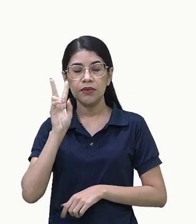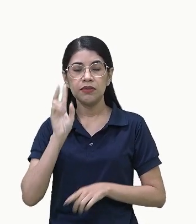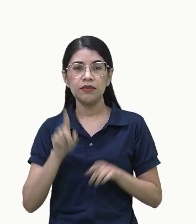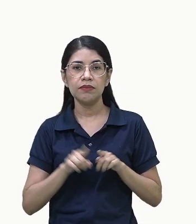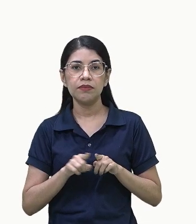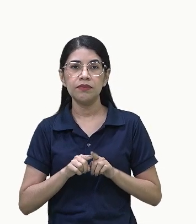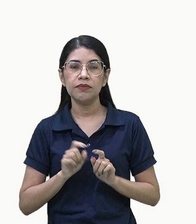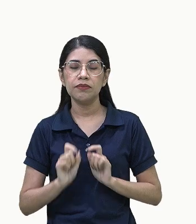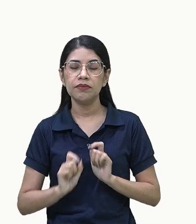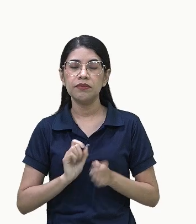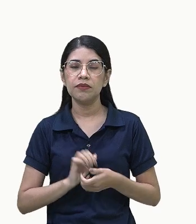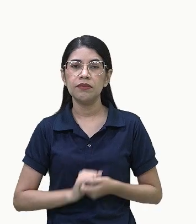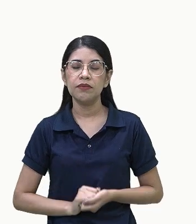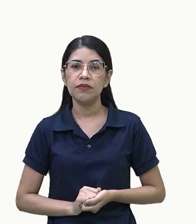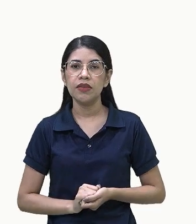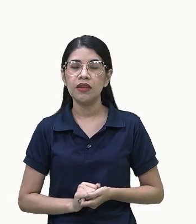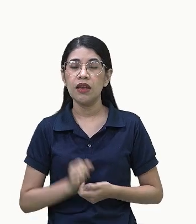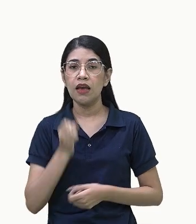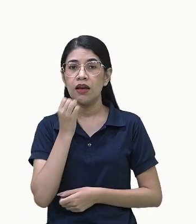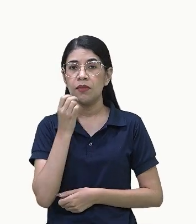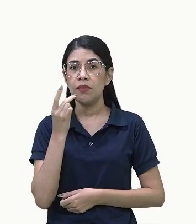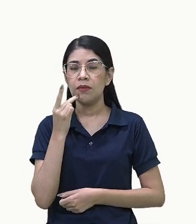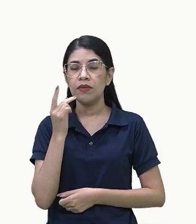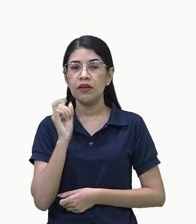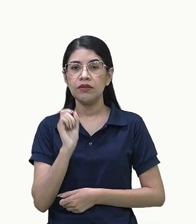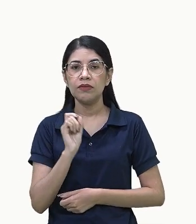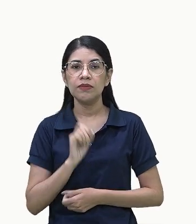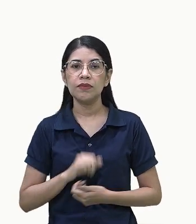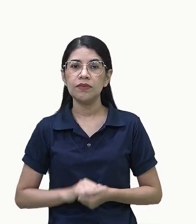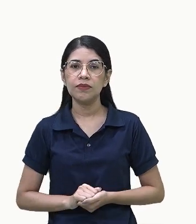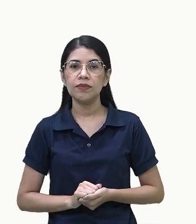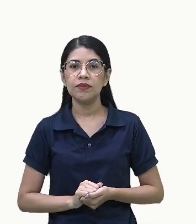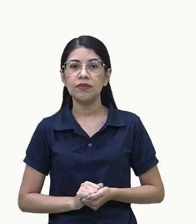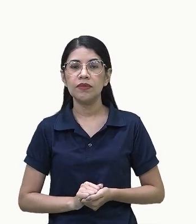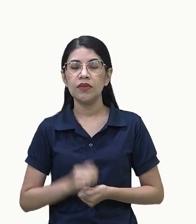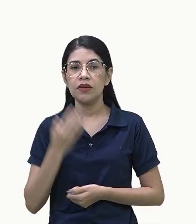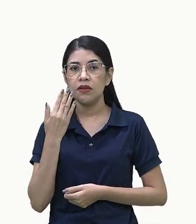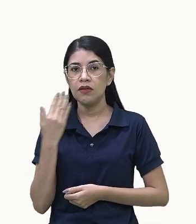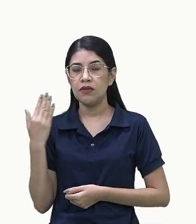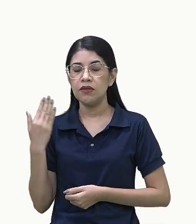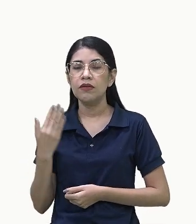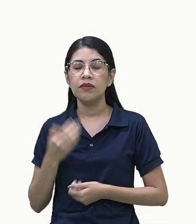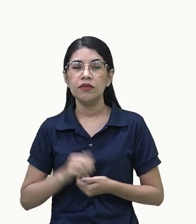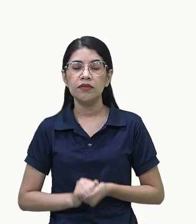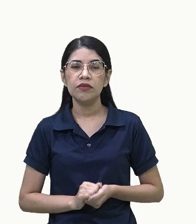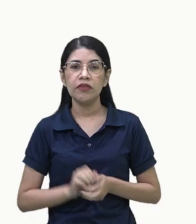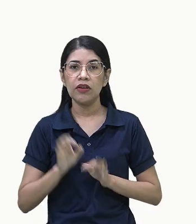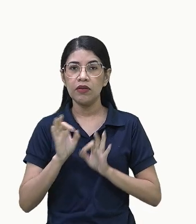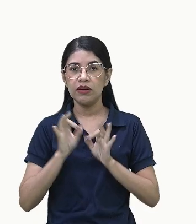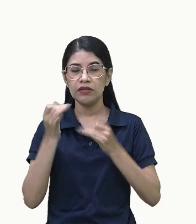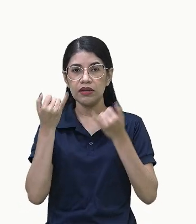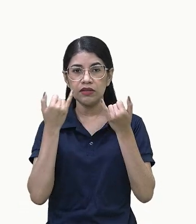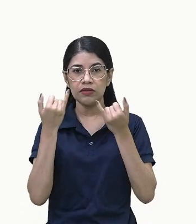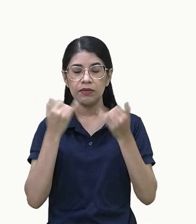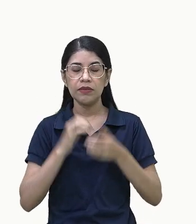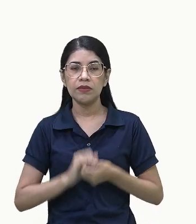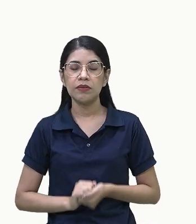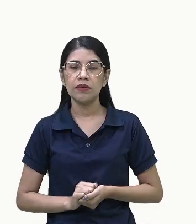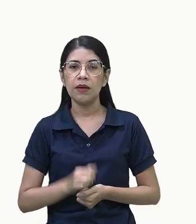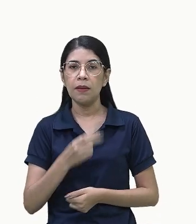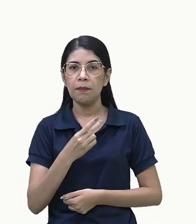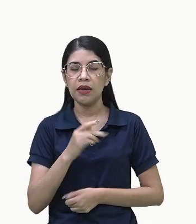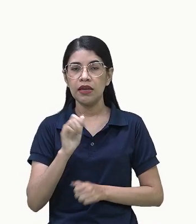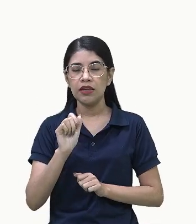tá? Que a probabilidade, vamos colocar bem aqui, P de A, por exemplo, tá? Ela vai